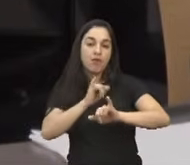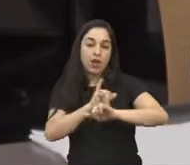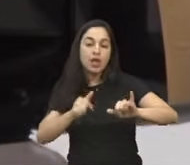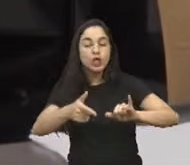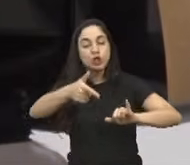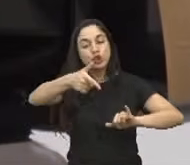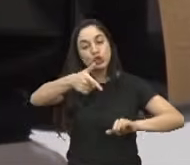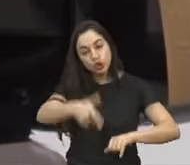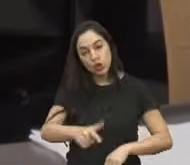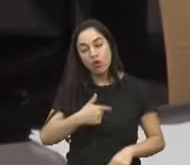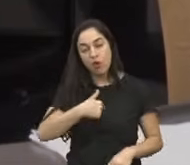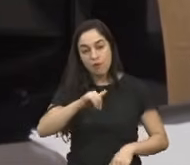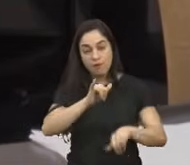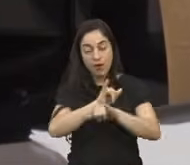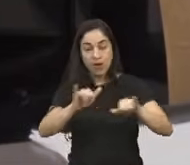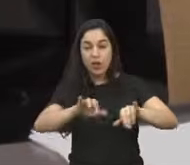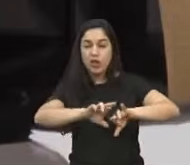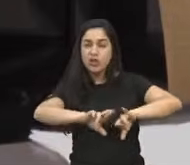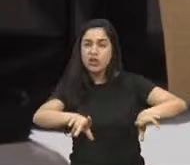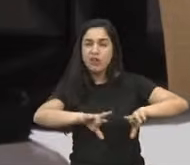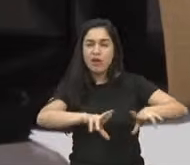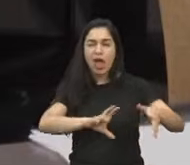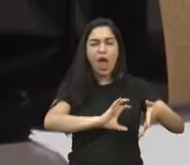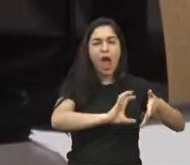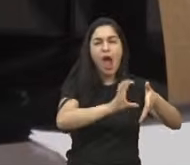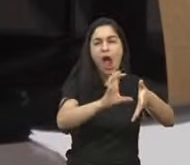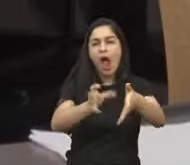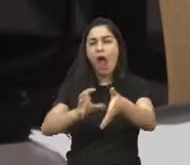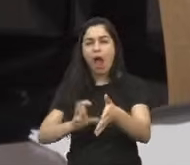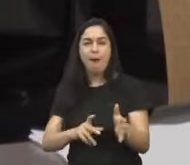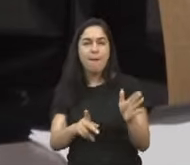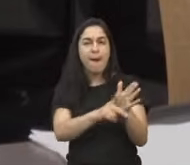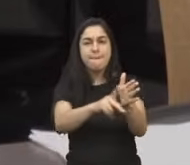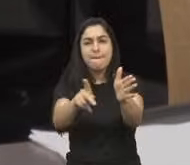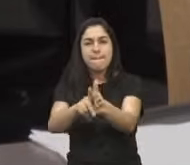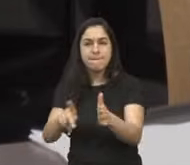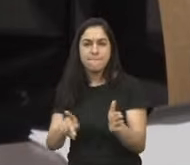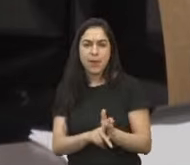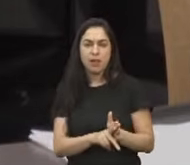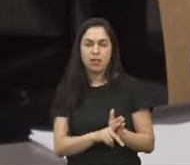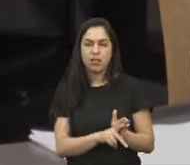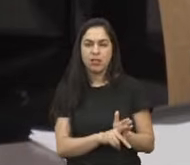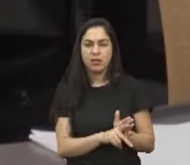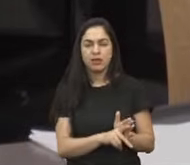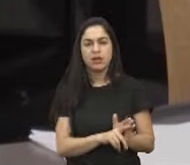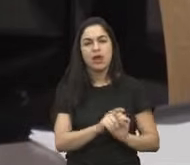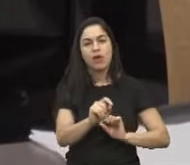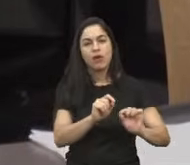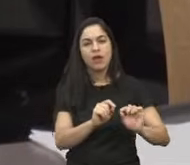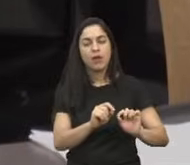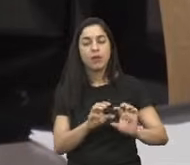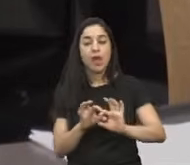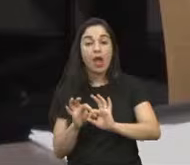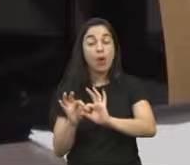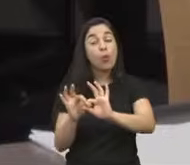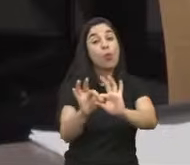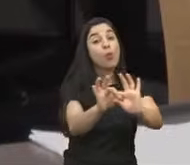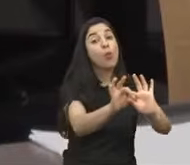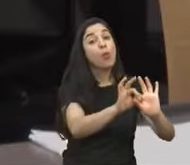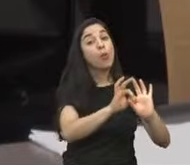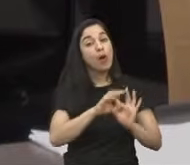saber diferenciar o espírito de corpo do corporativismo. O espírito de corpo é a proteção da instituição, é a união dos vereadores para